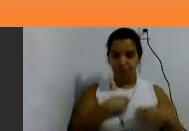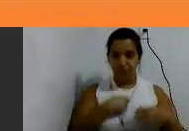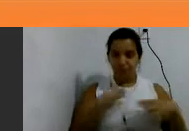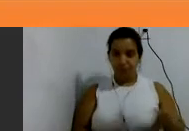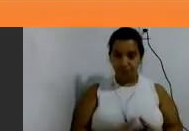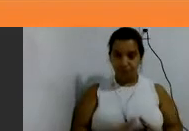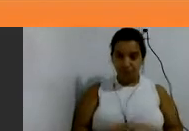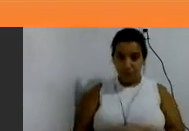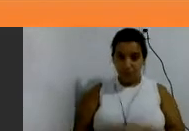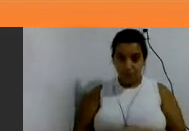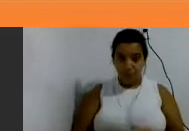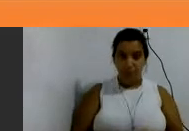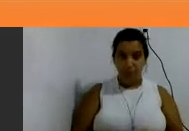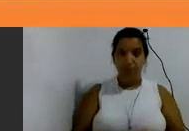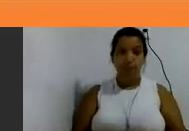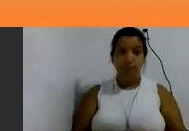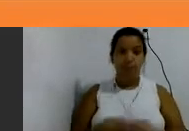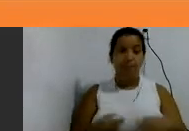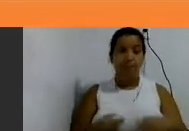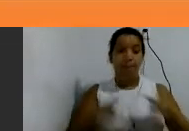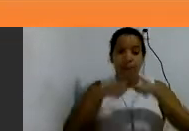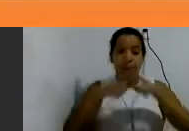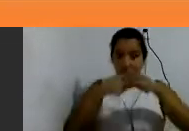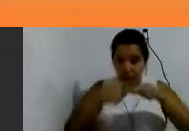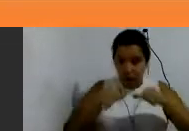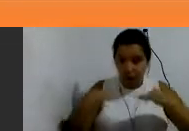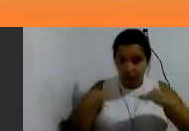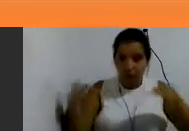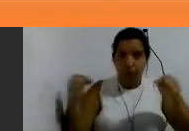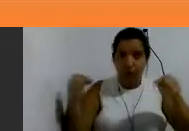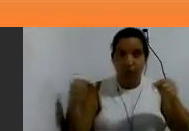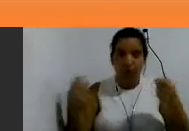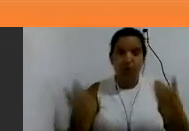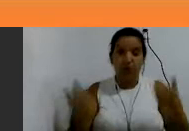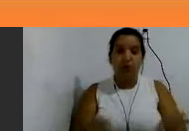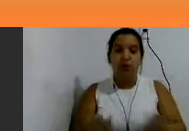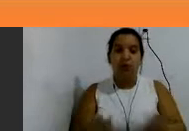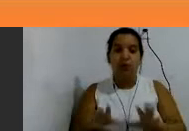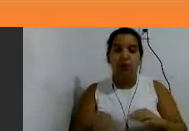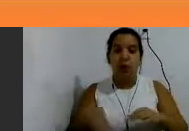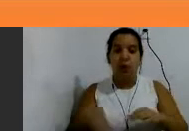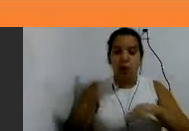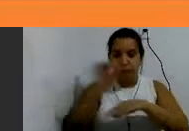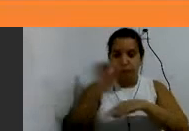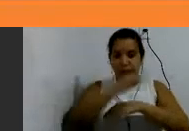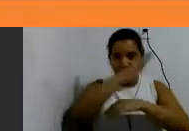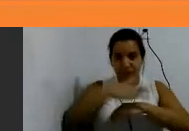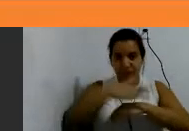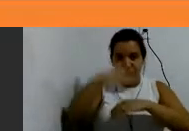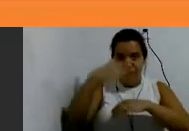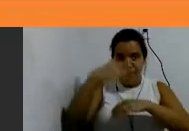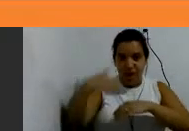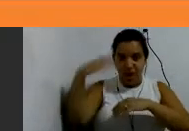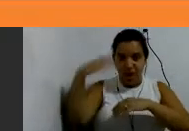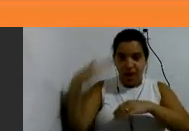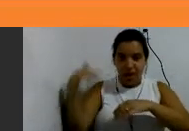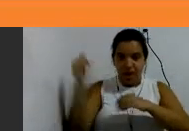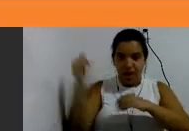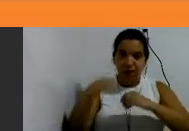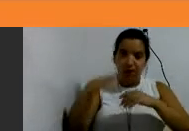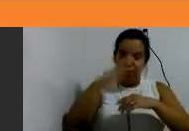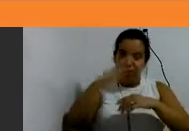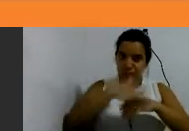invertebrado. Então, são formas alongadas. Ela tem um flagelo livre e longo emergindo na porção